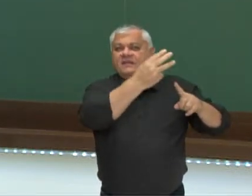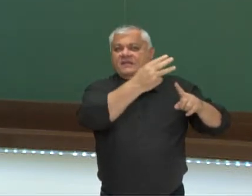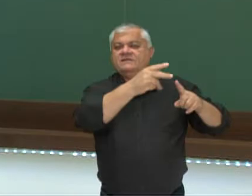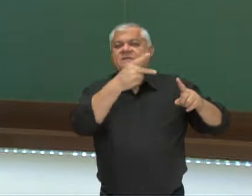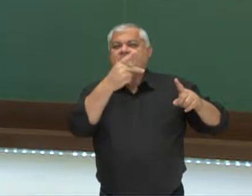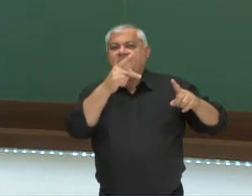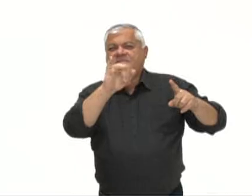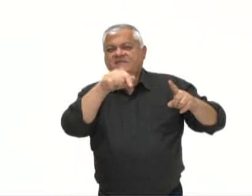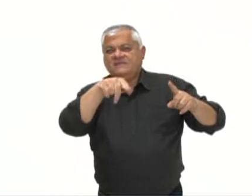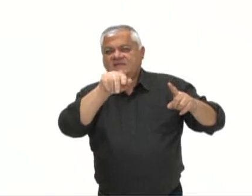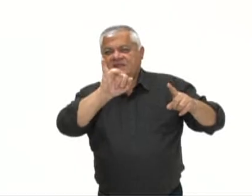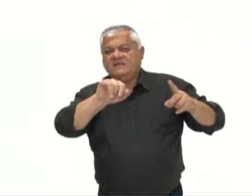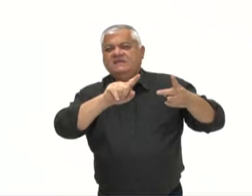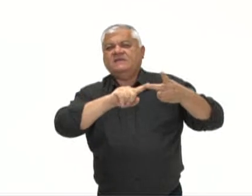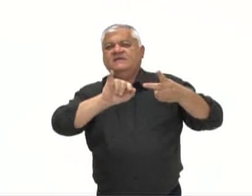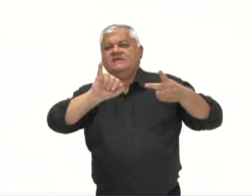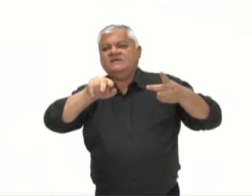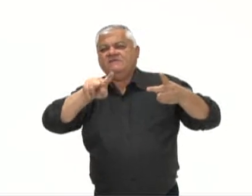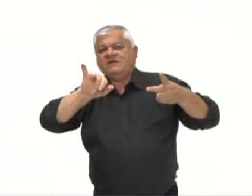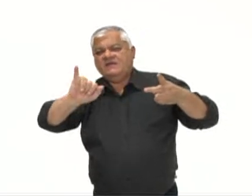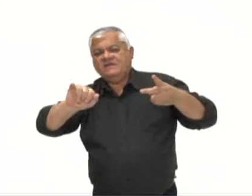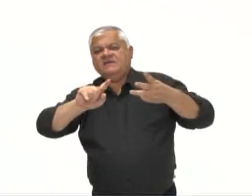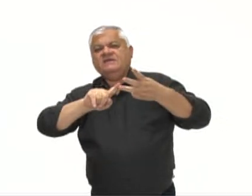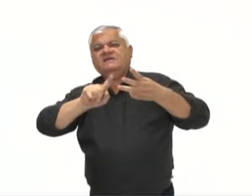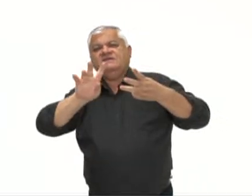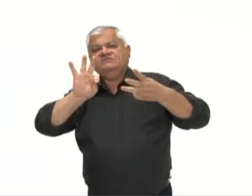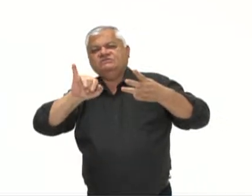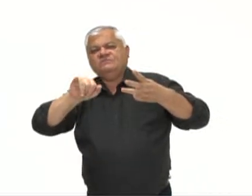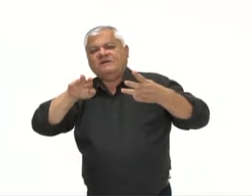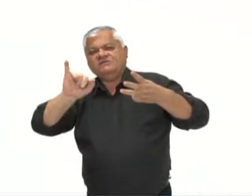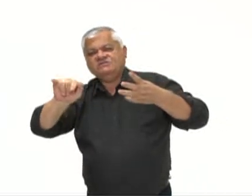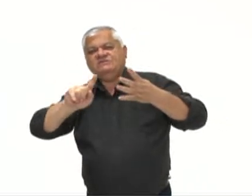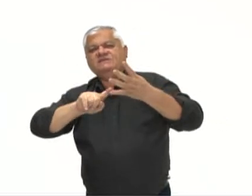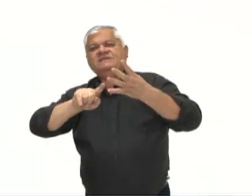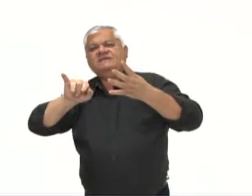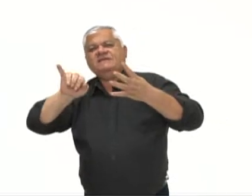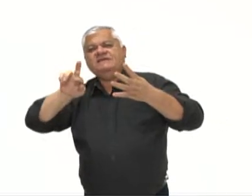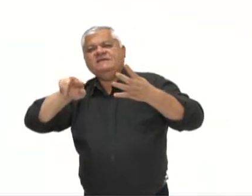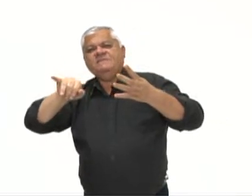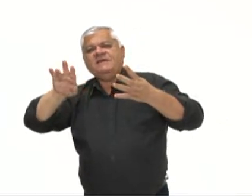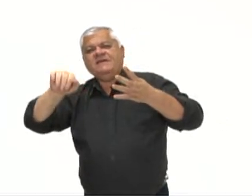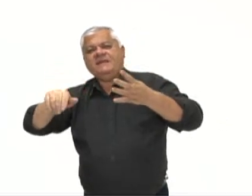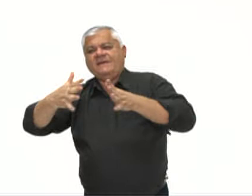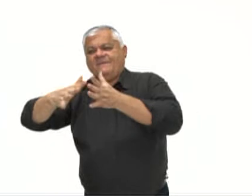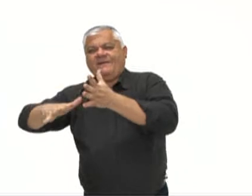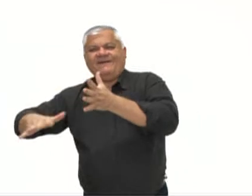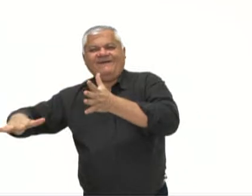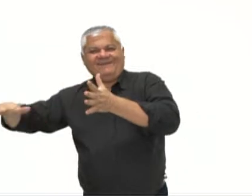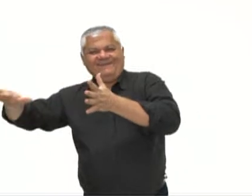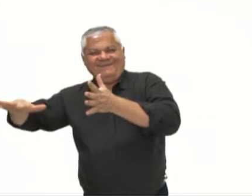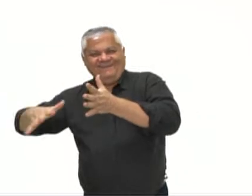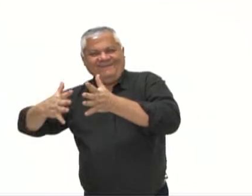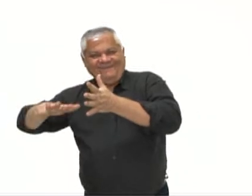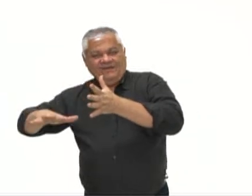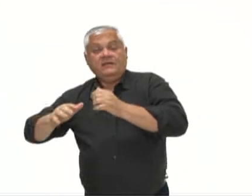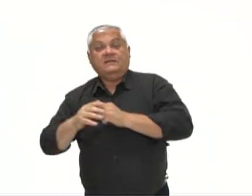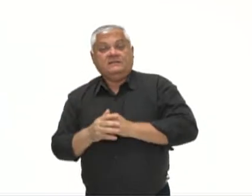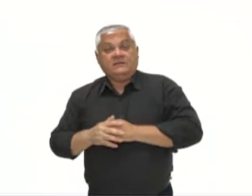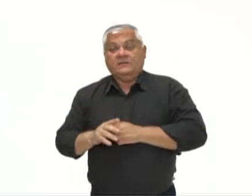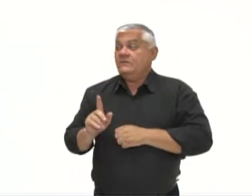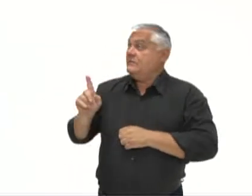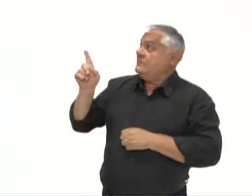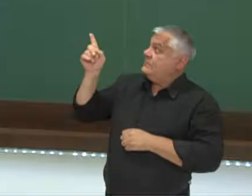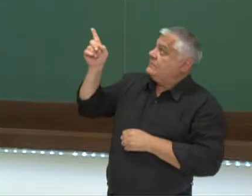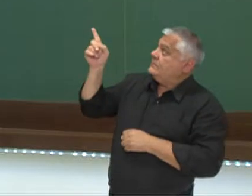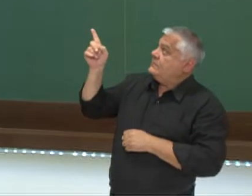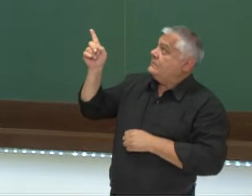Piquiri, bacia do Ivaí, do Tibagi, do Ribeira e a bacia litorânea. Isto eu estou trazendo para você, para quê? Para